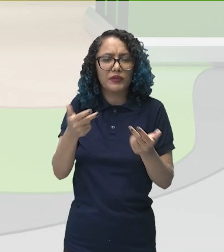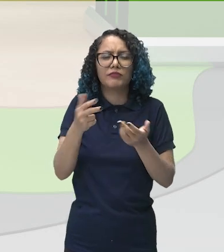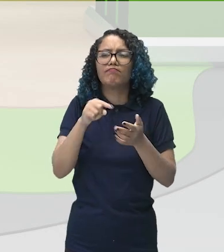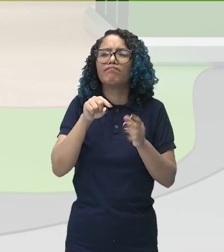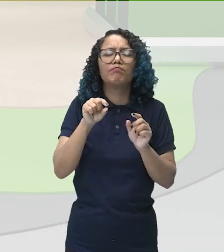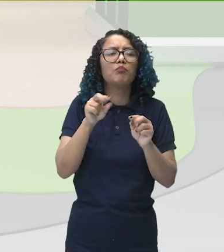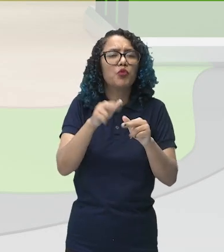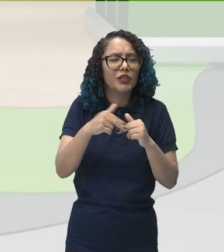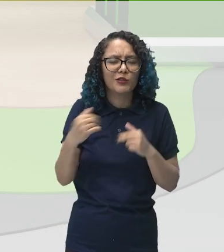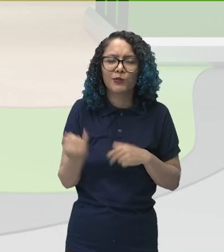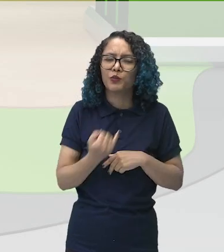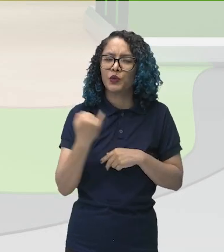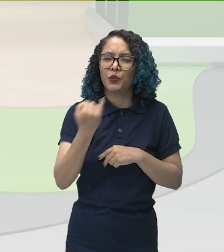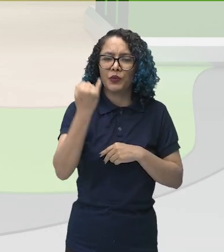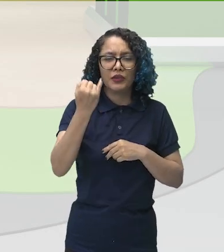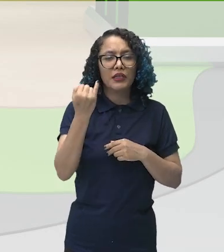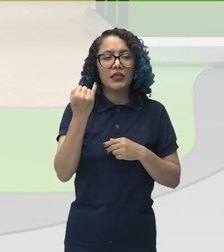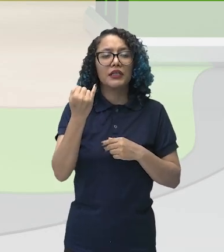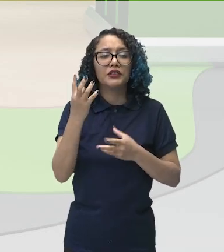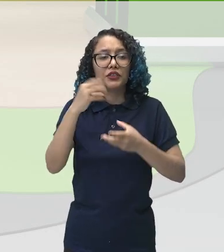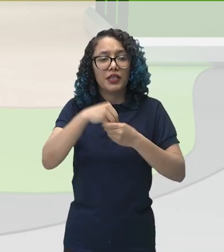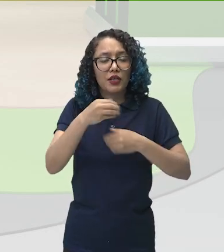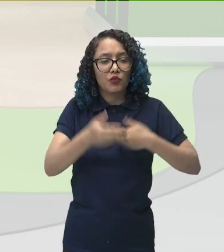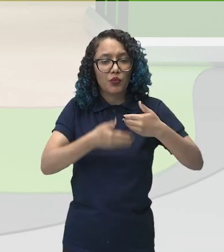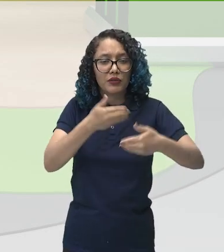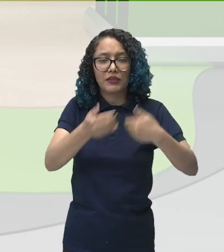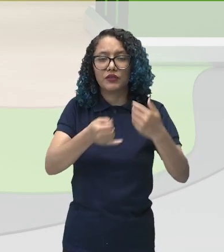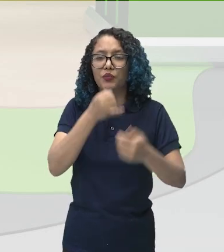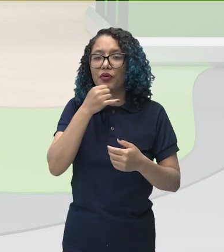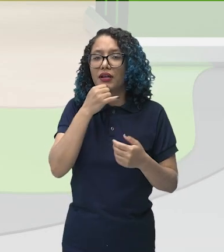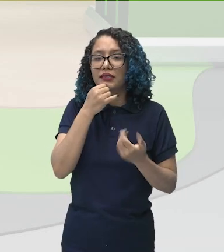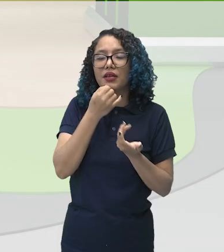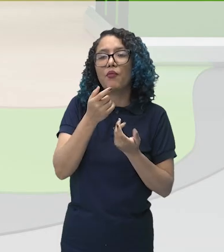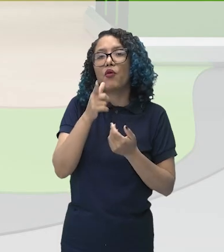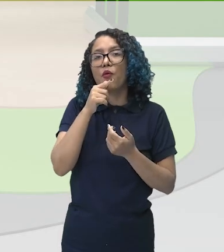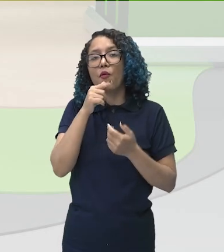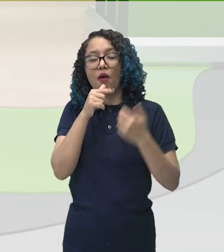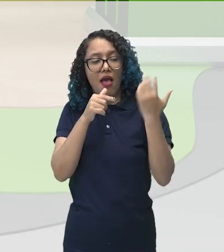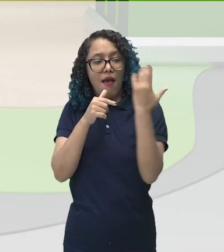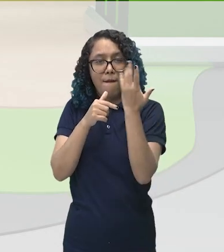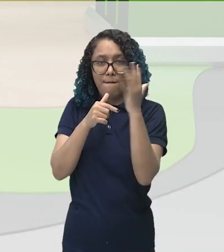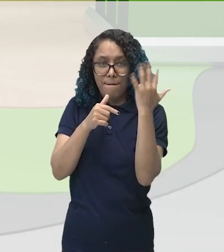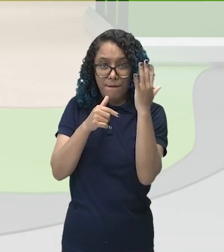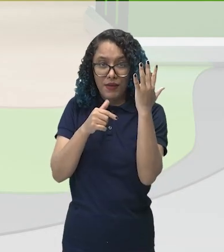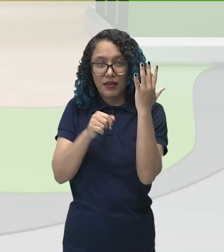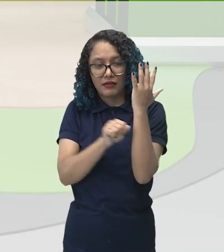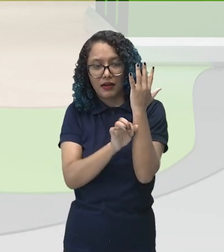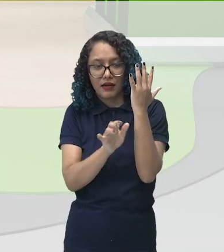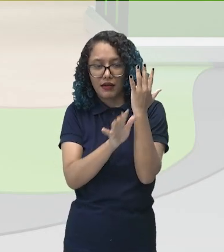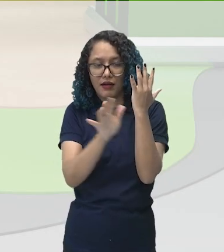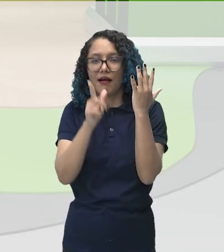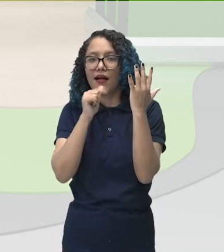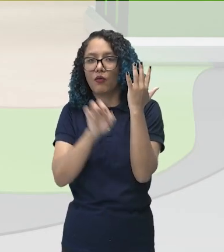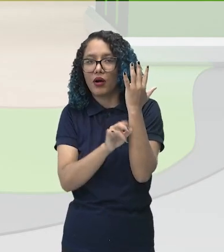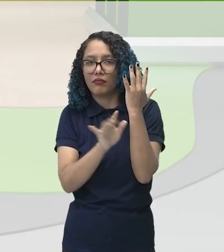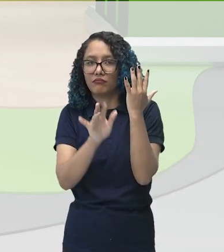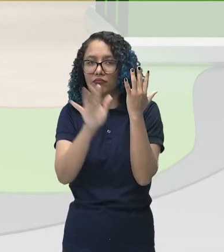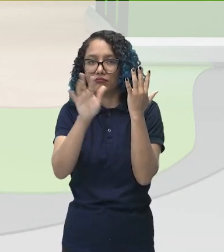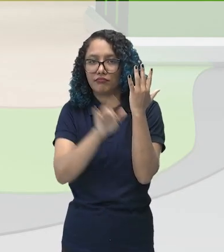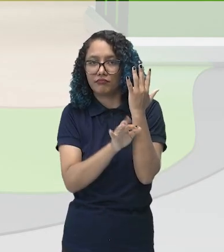é vital para processos como a transpiração das plantas, por exemplo. E, por